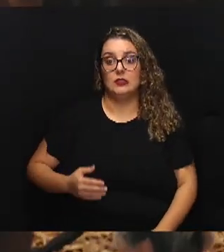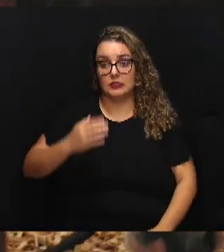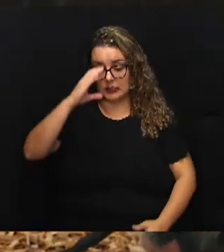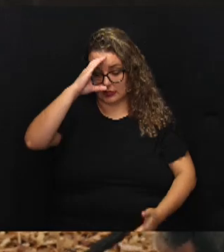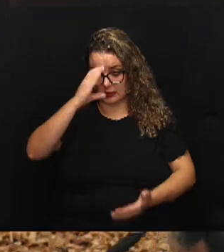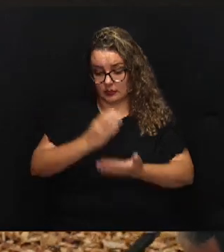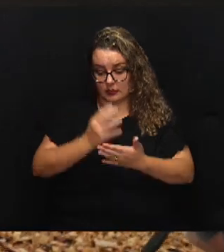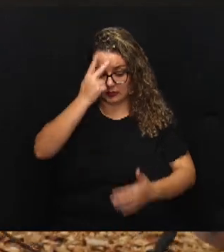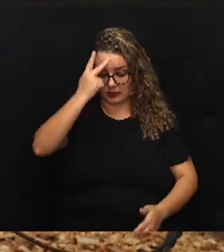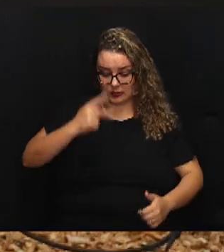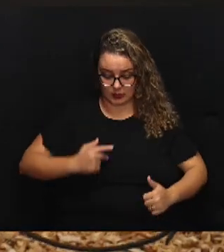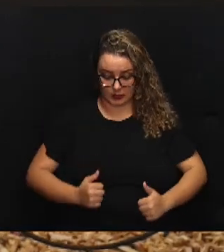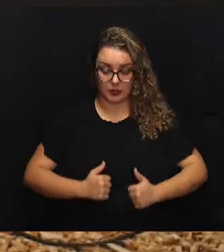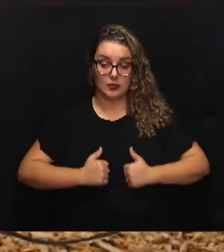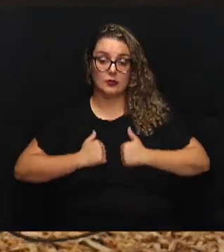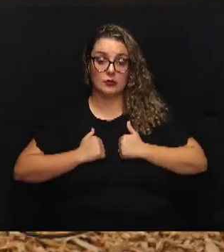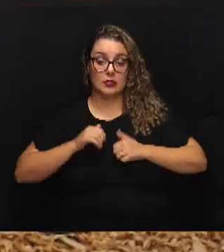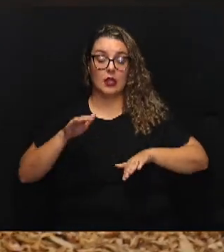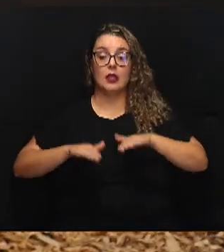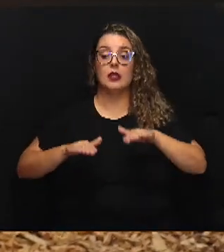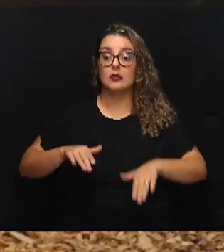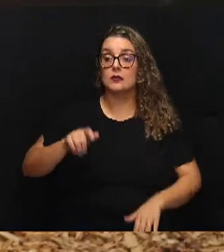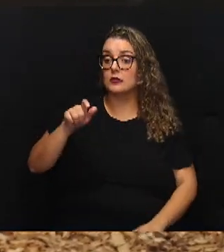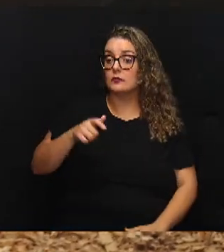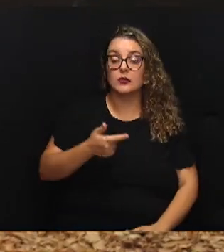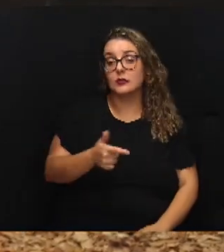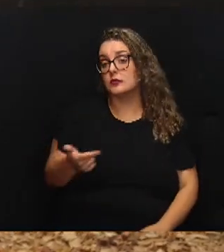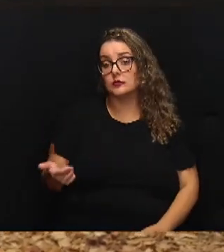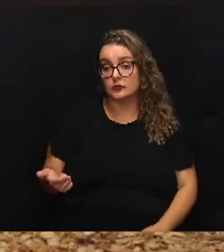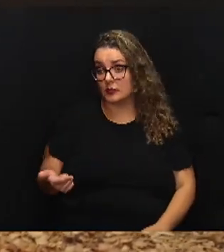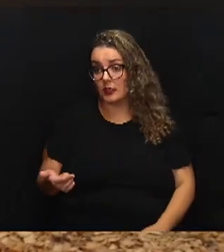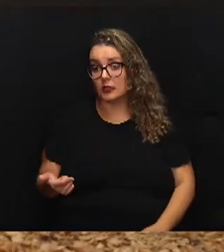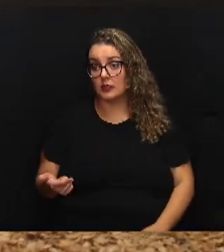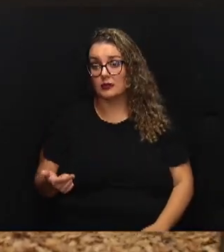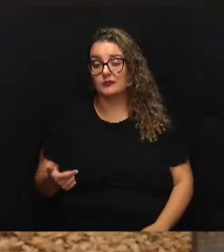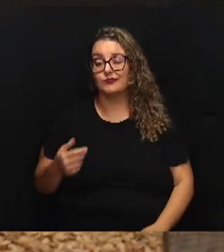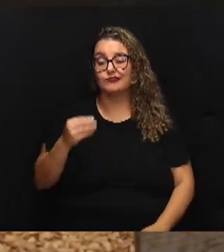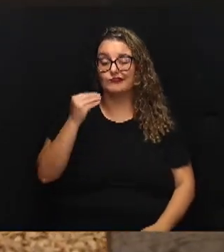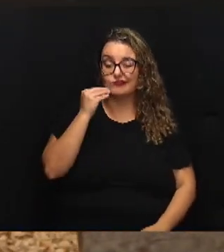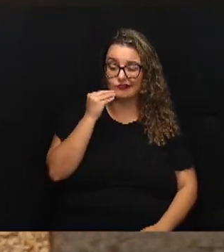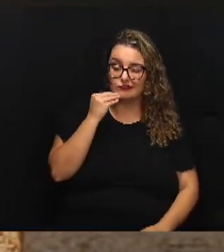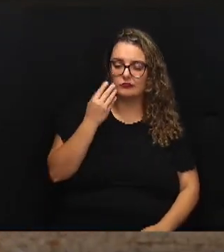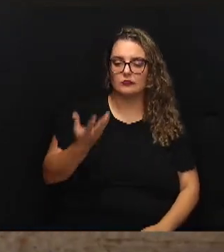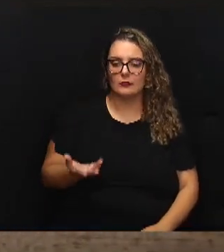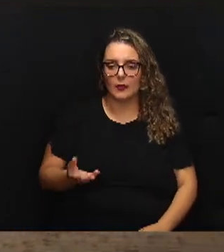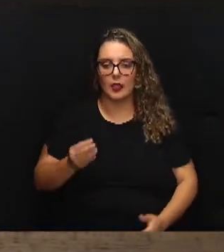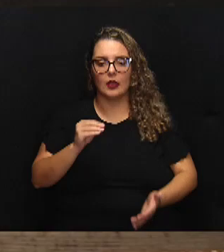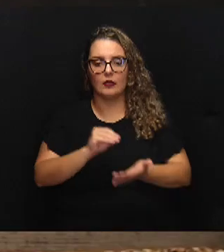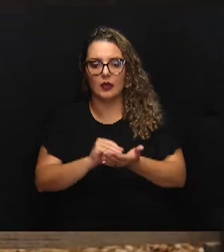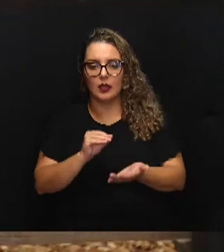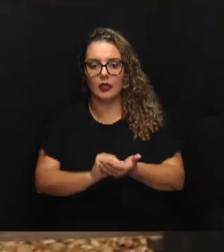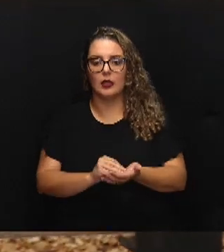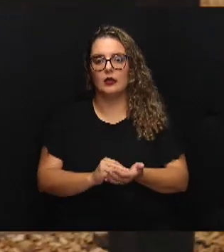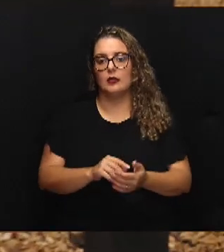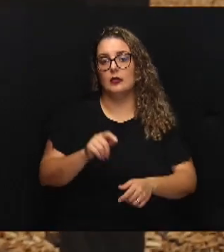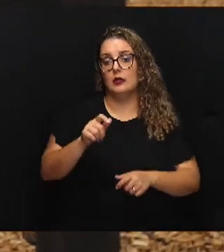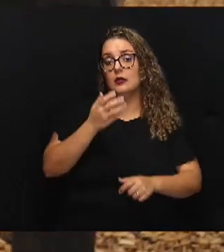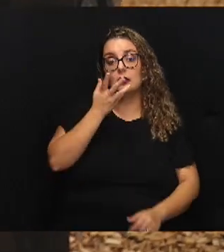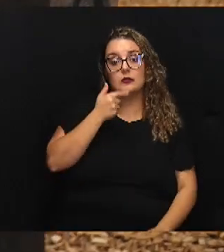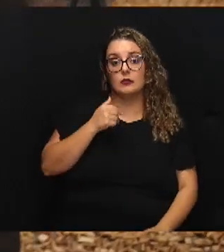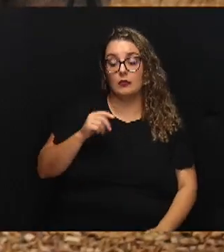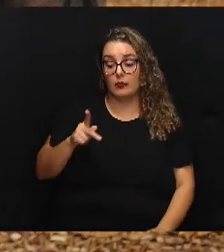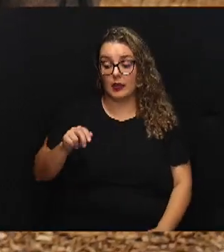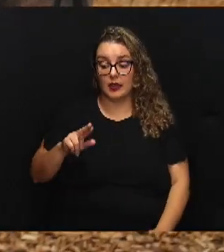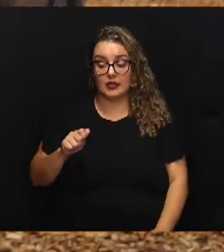essa autoestima que muitas vezes a pessoa não tem. Tá defasado, ou até mesmo crianças com paralisia cerebral que